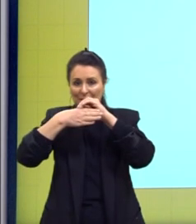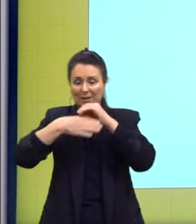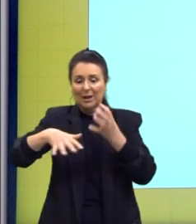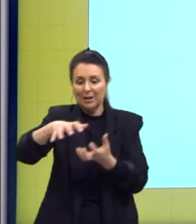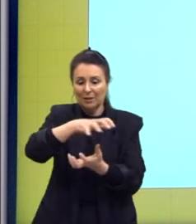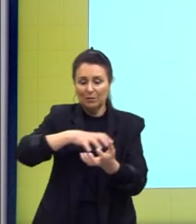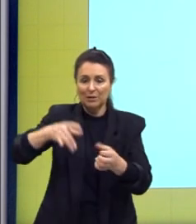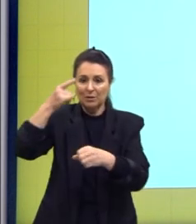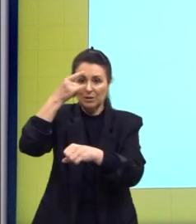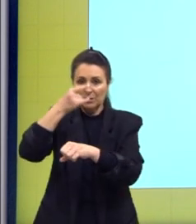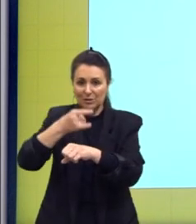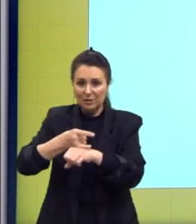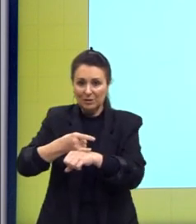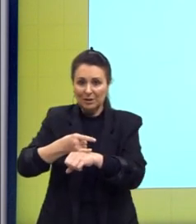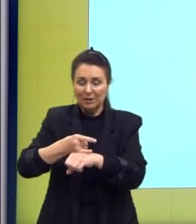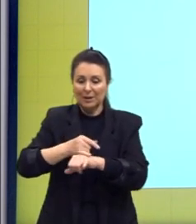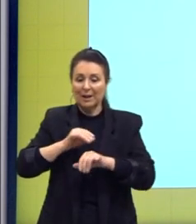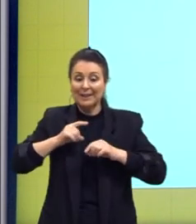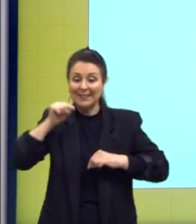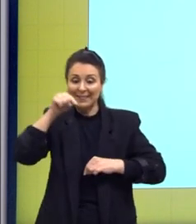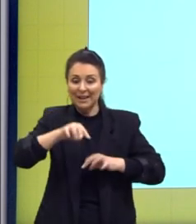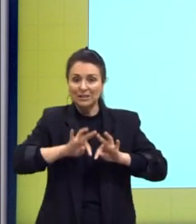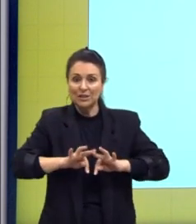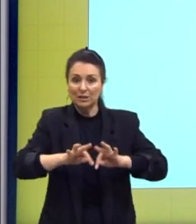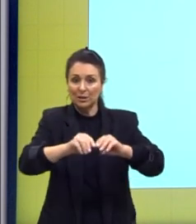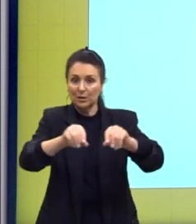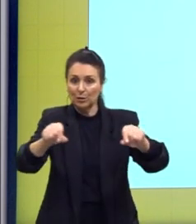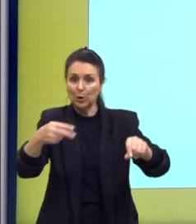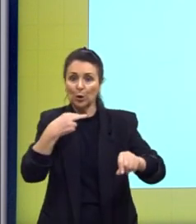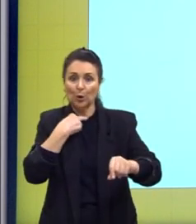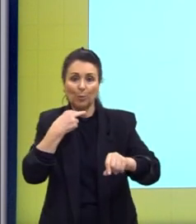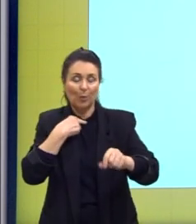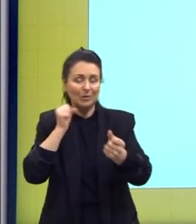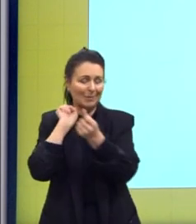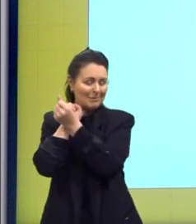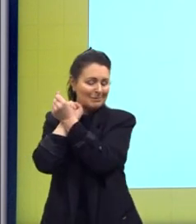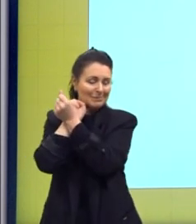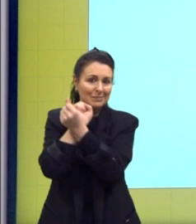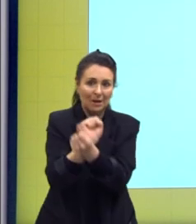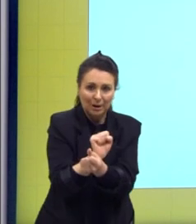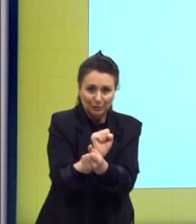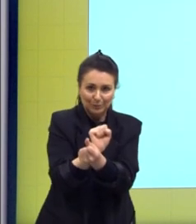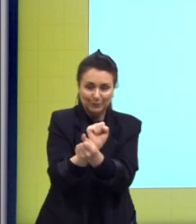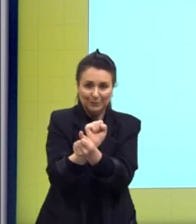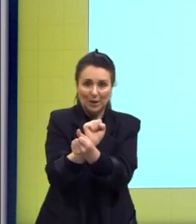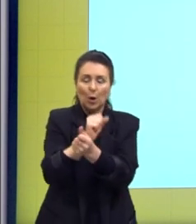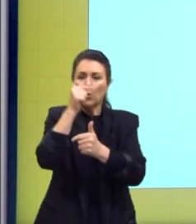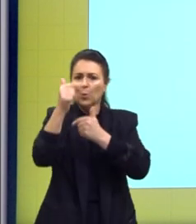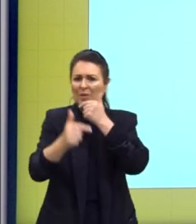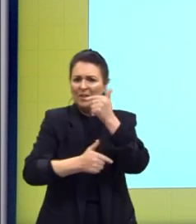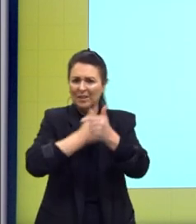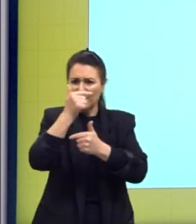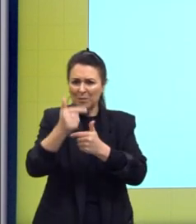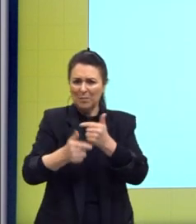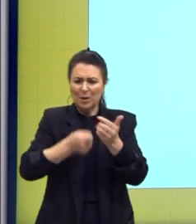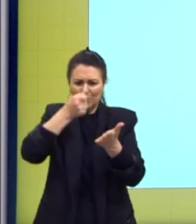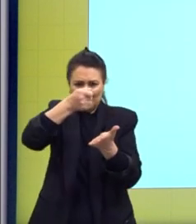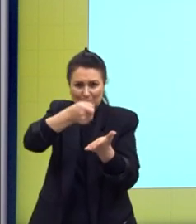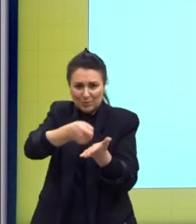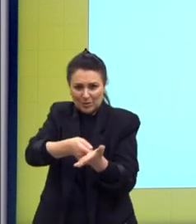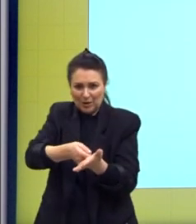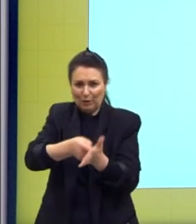né que ele diz neste território não poderá haver escravos a servidão foi abolida para sempre